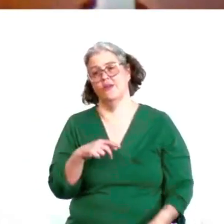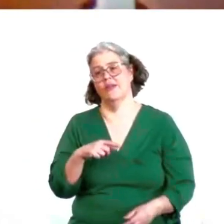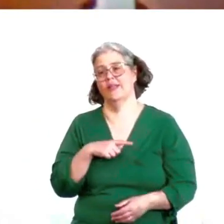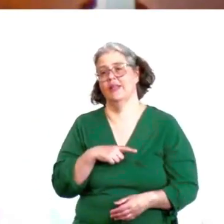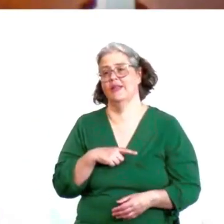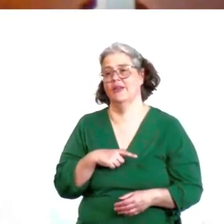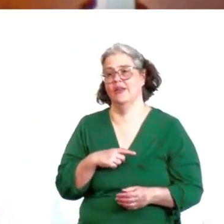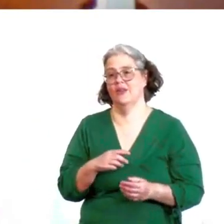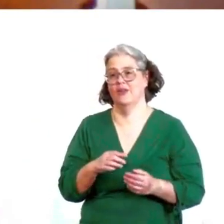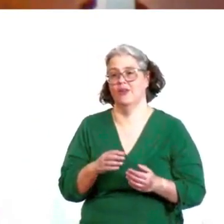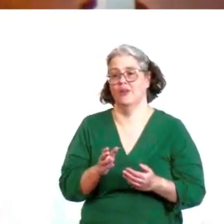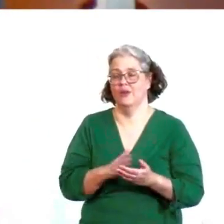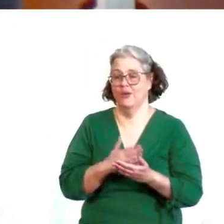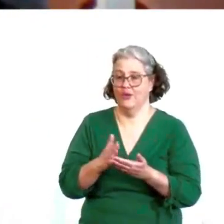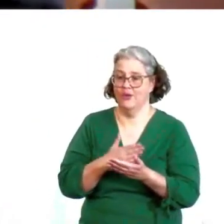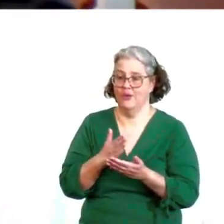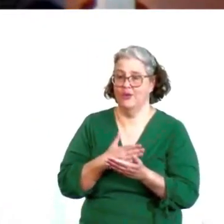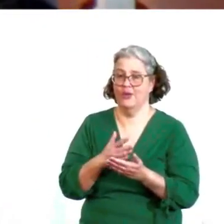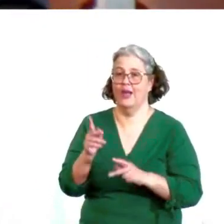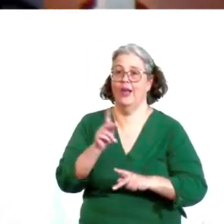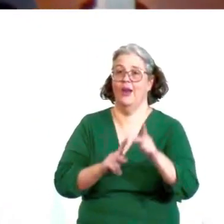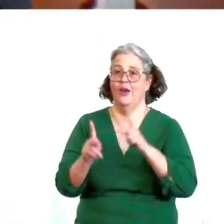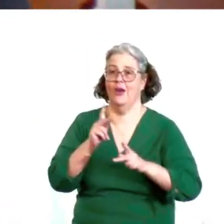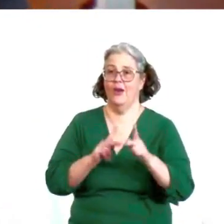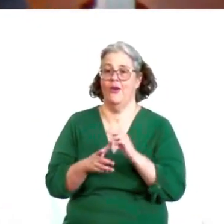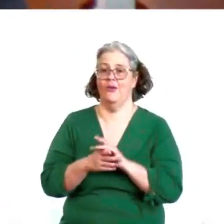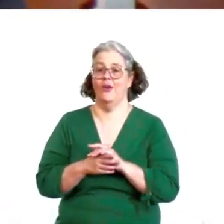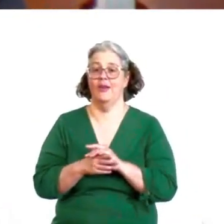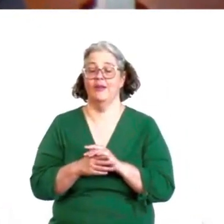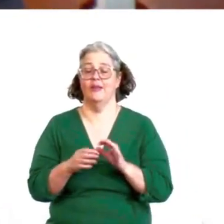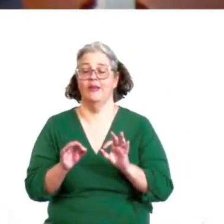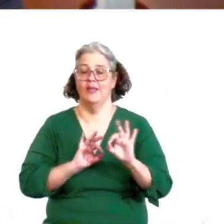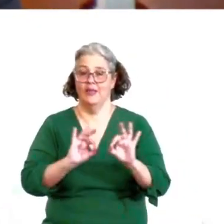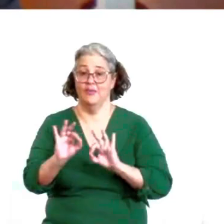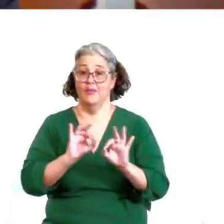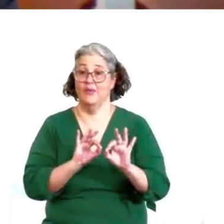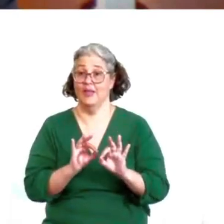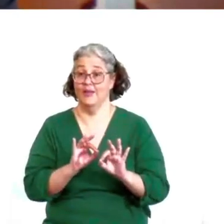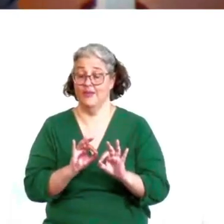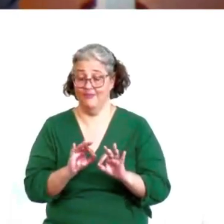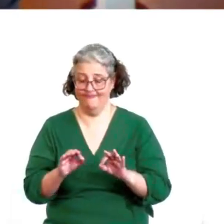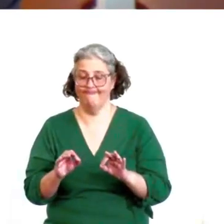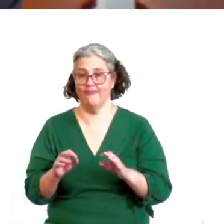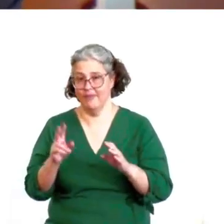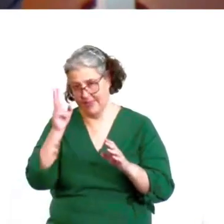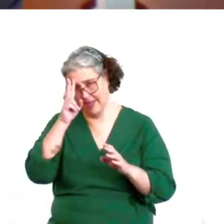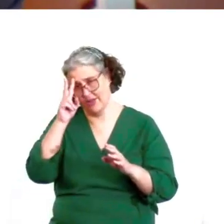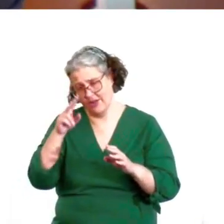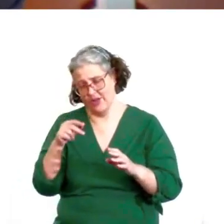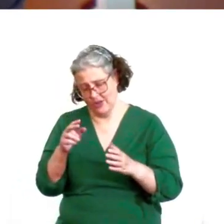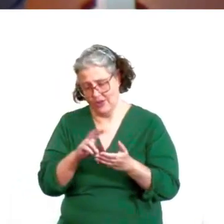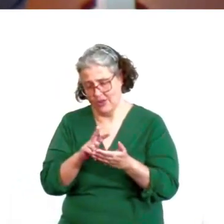contexto aqui é do povo se preparando para entrar nessa terra.